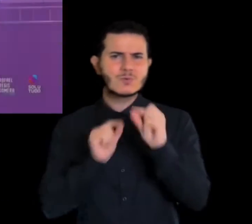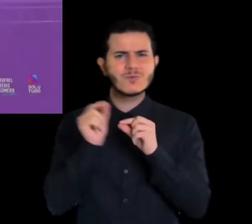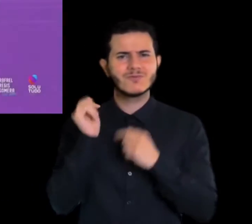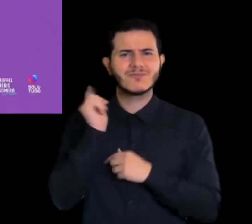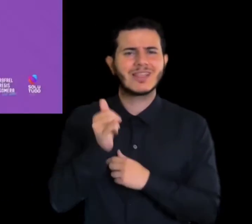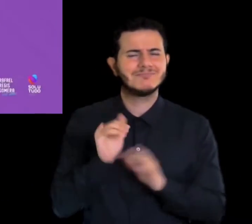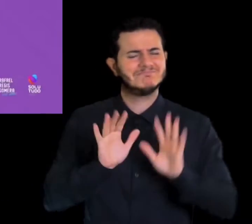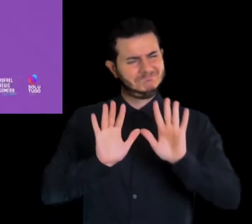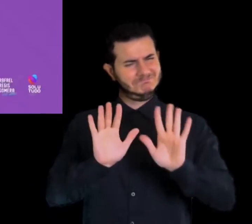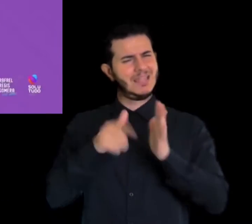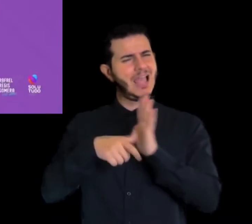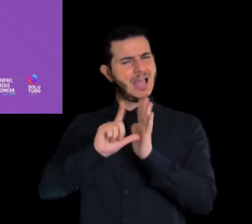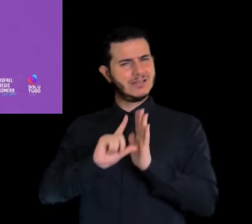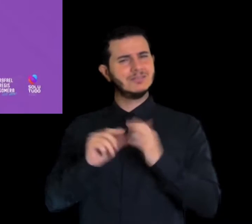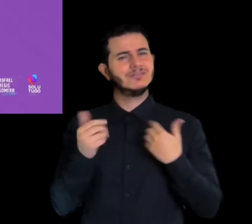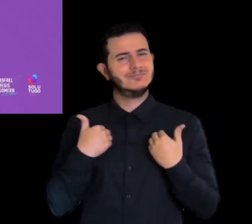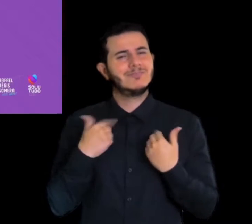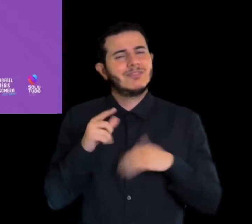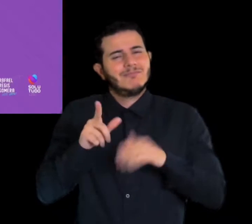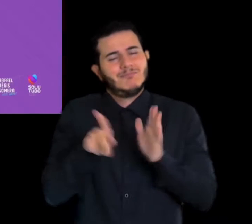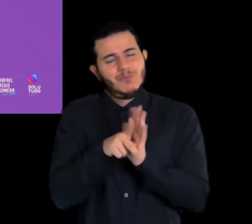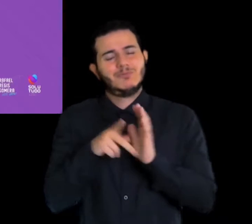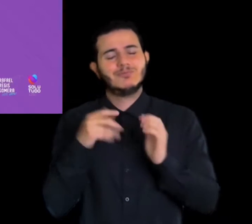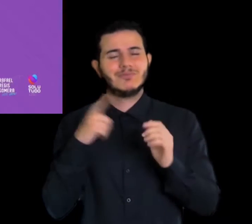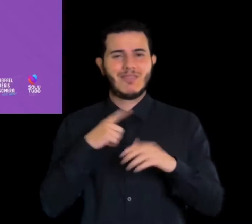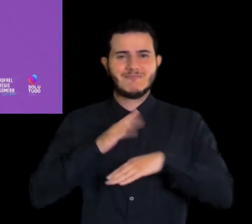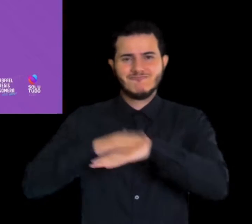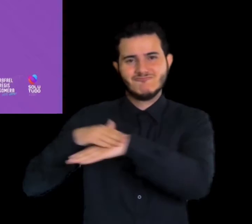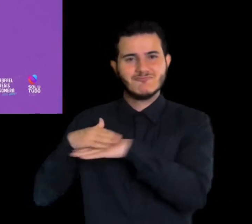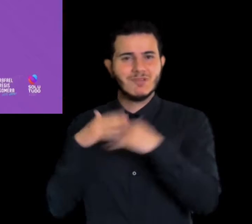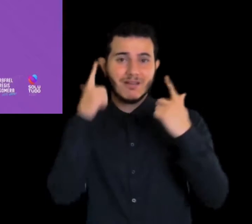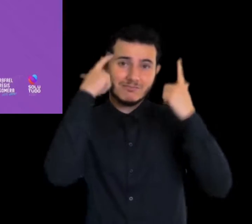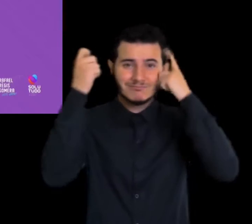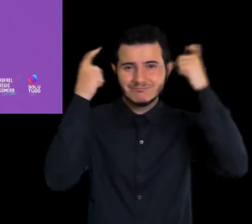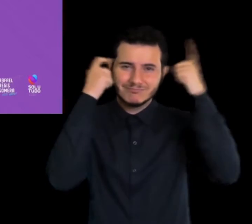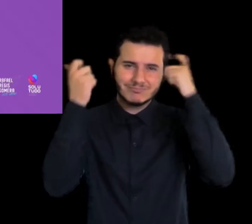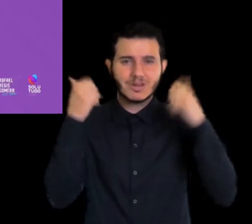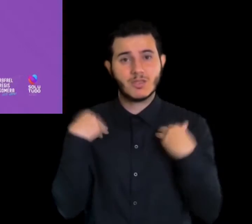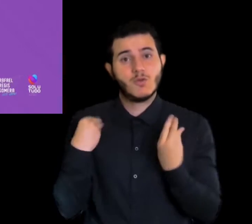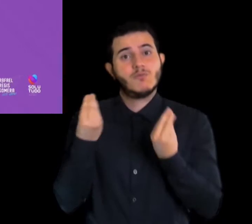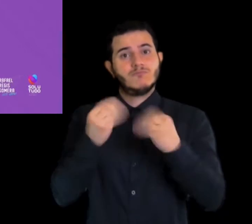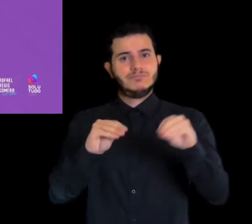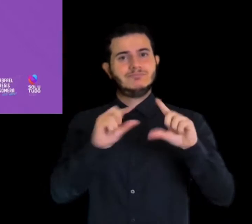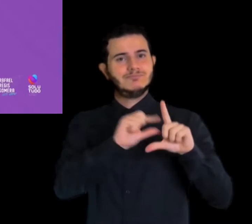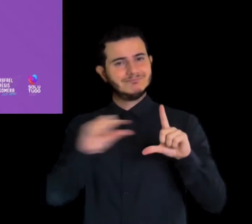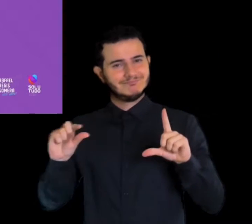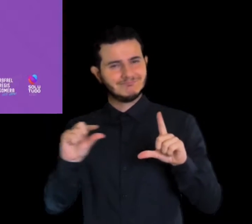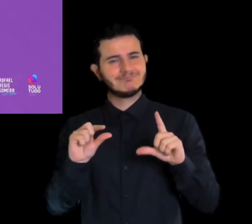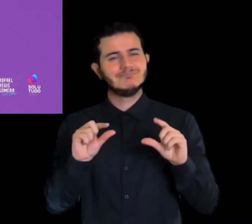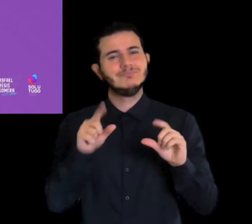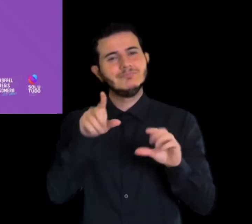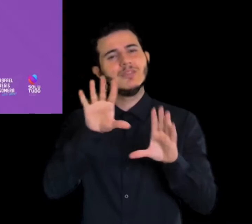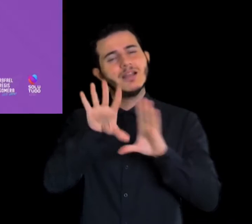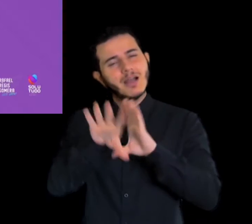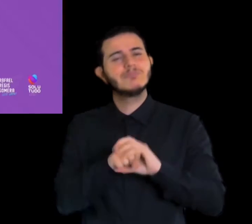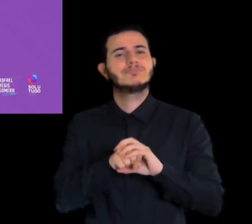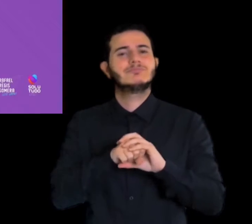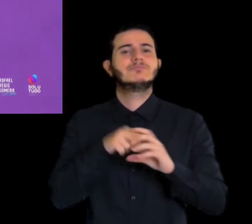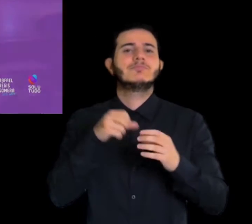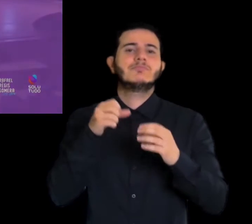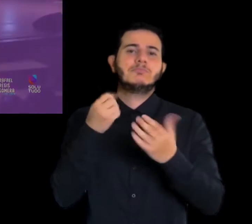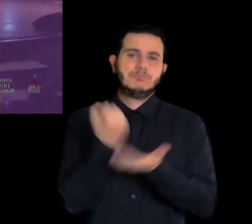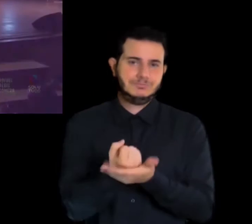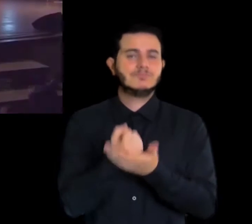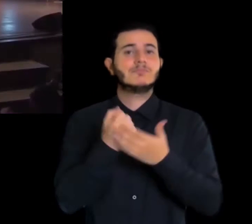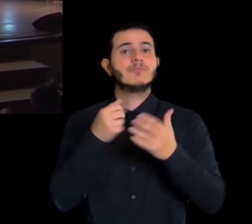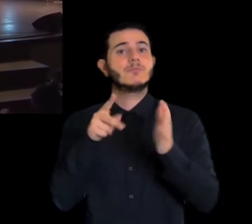coisa, gente, como tinha muito de criatividade aqui, eu coloquei um endereço para vocês já poderem baixar os slides, e como a maioria dos slides